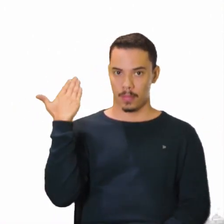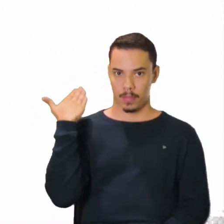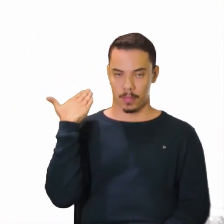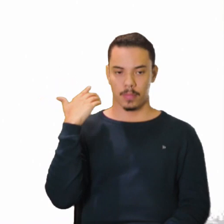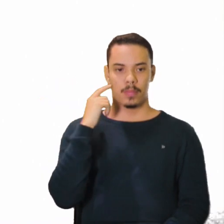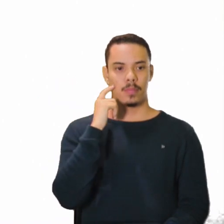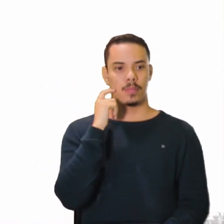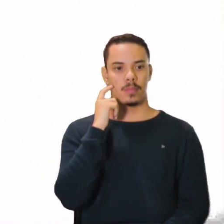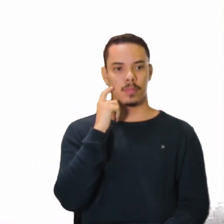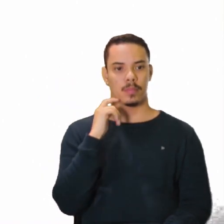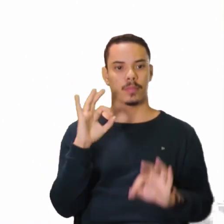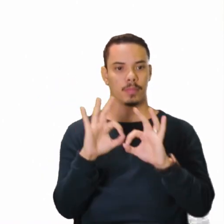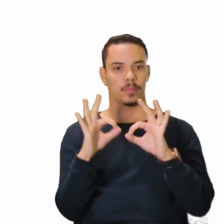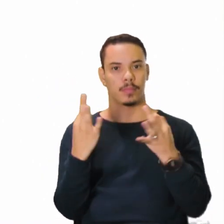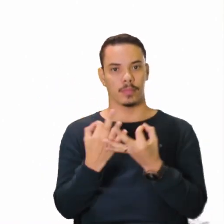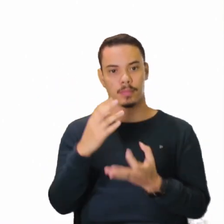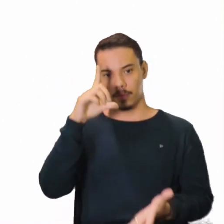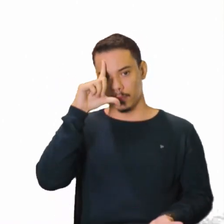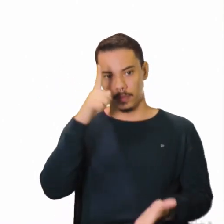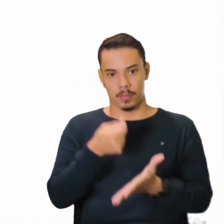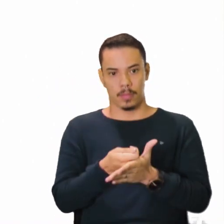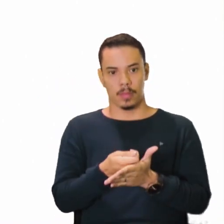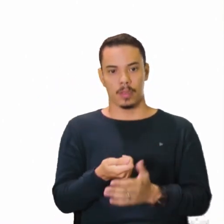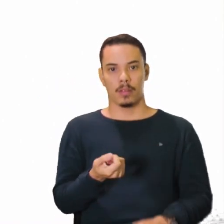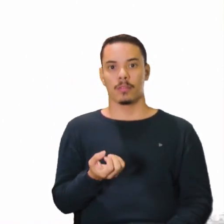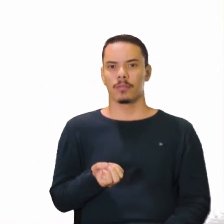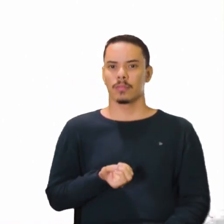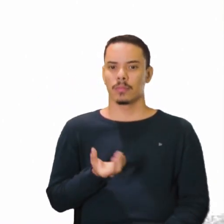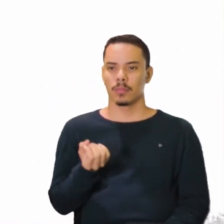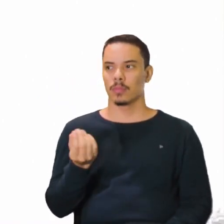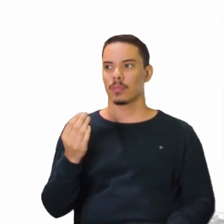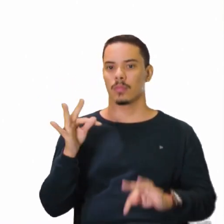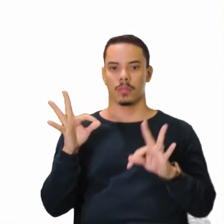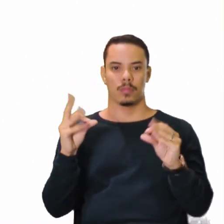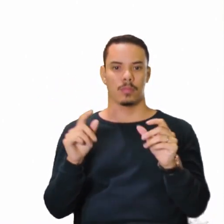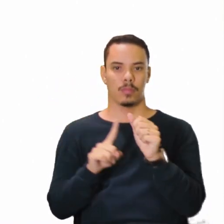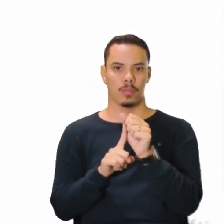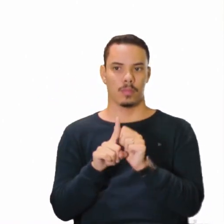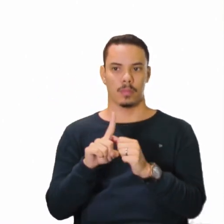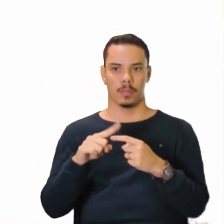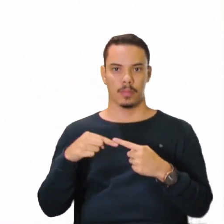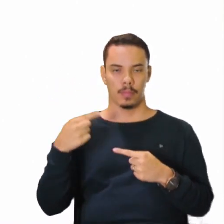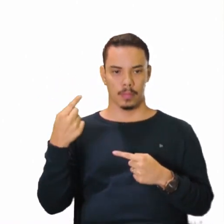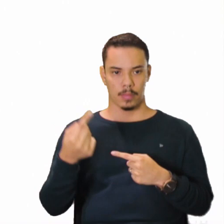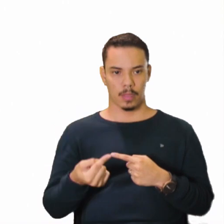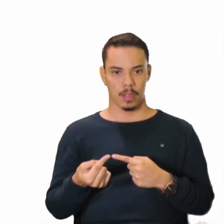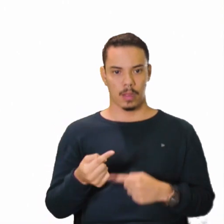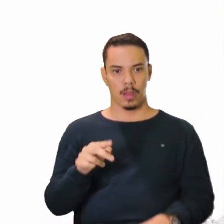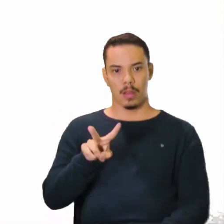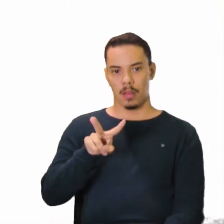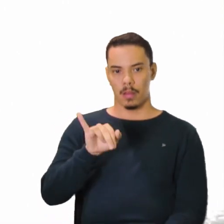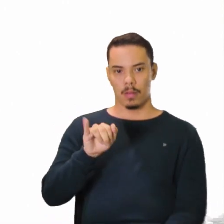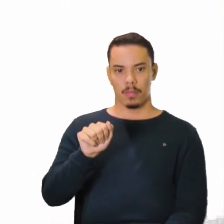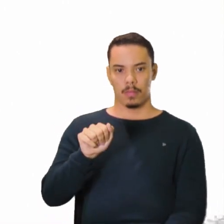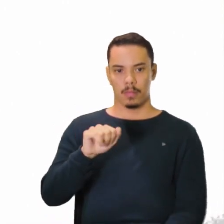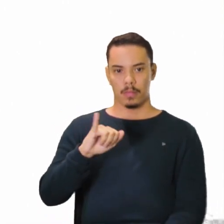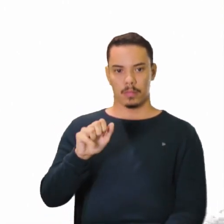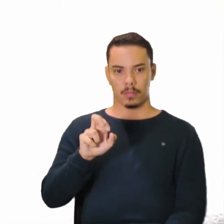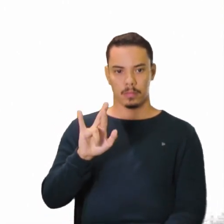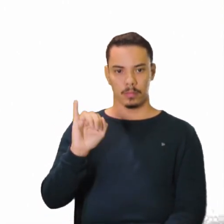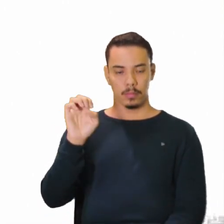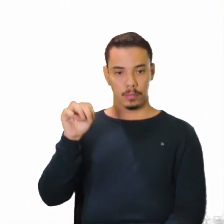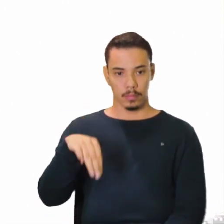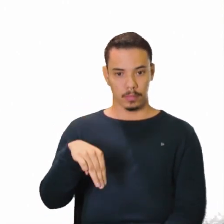passado. A família decidiu viajariam todos no mês seguinte. Ó, viajariam, né? Futuro